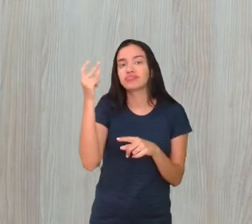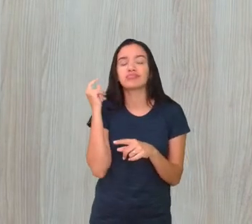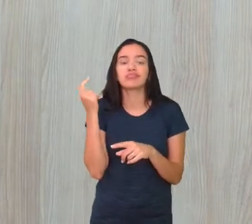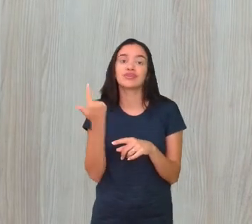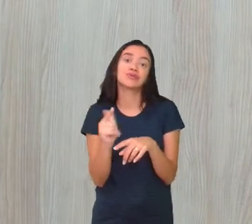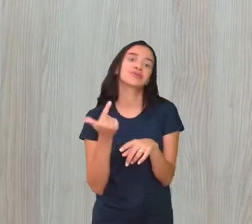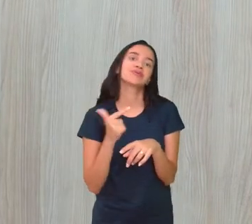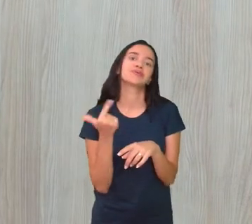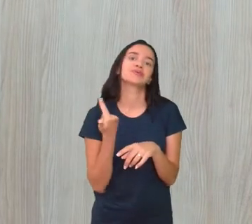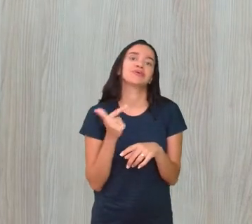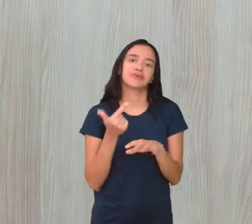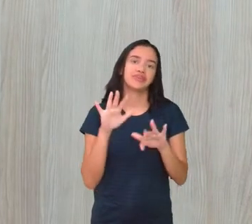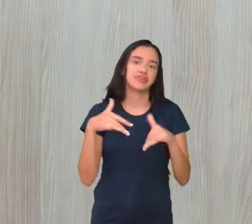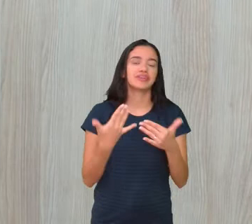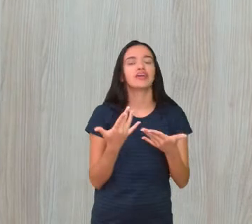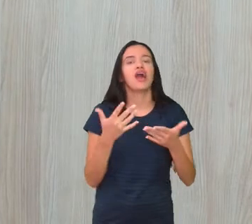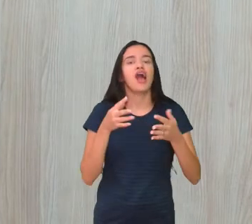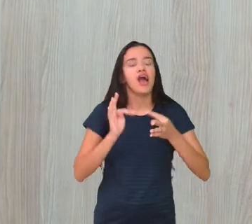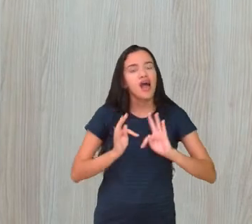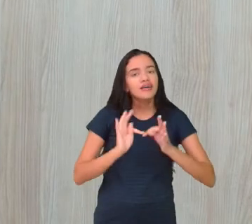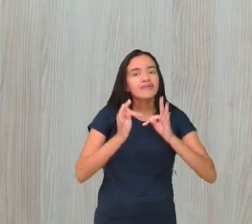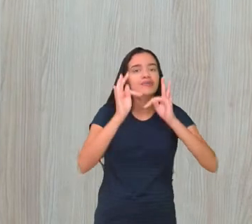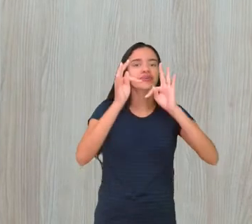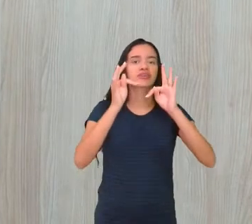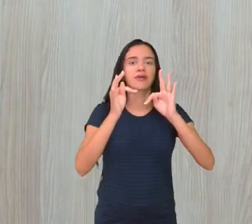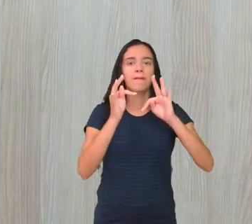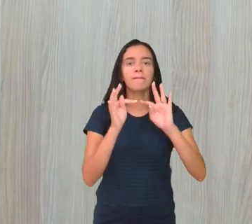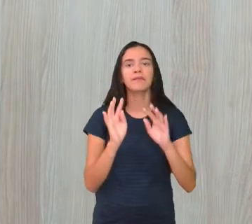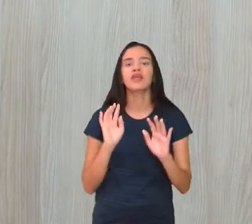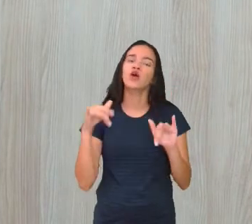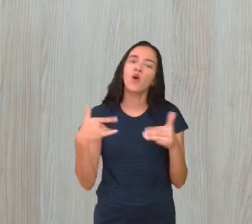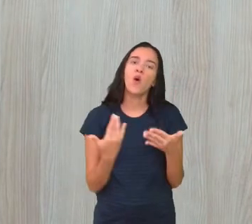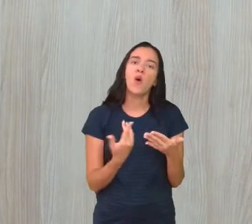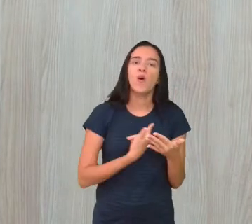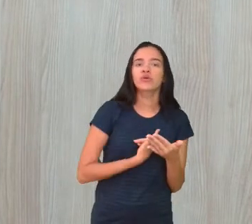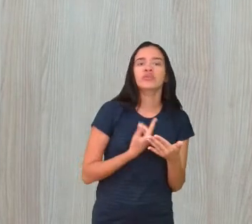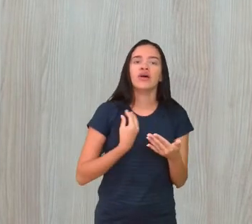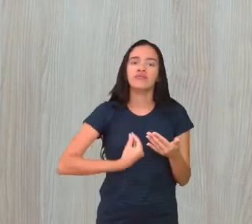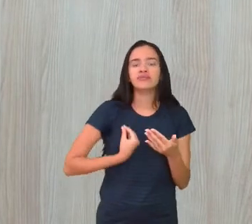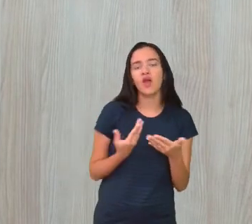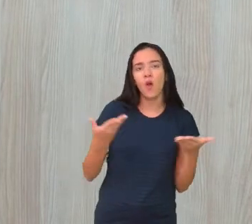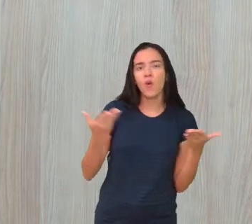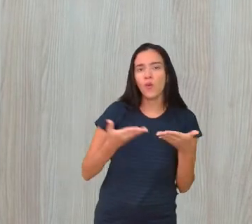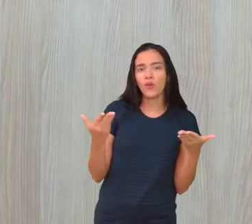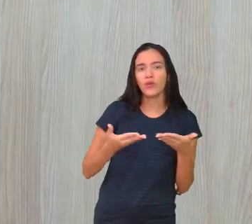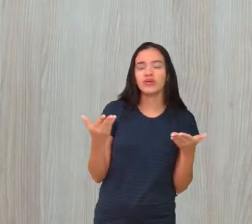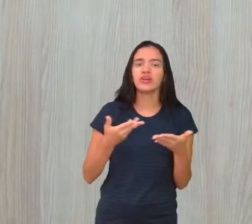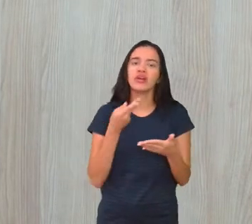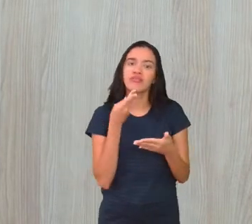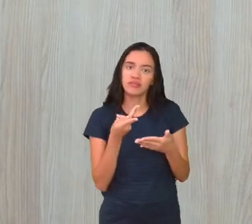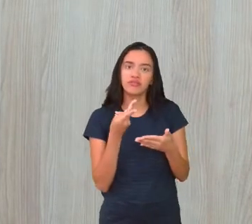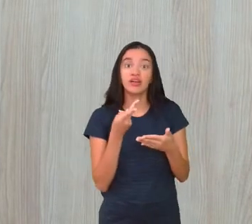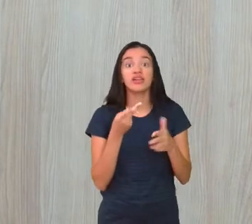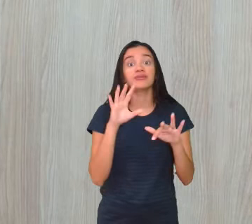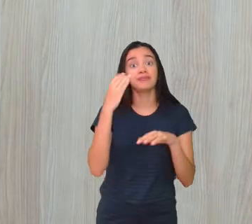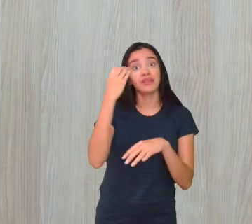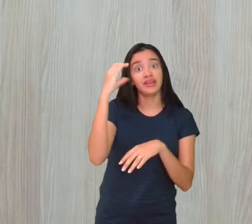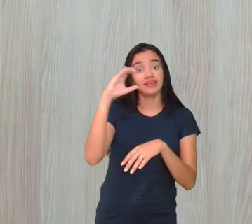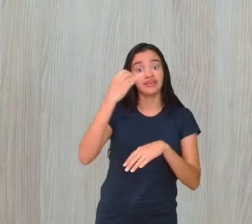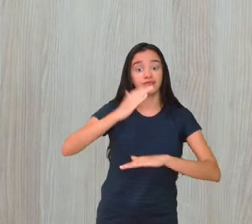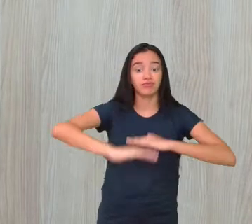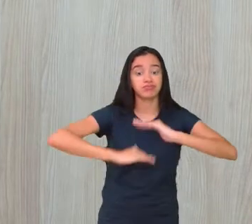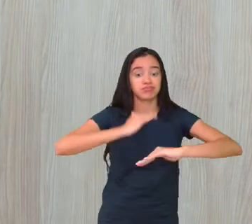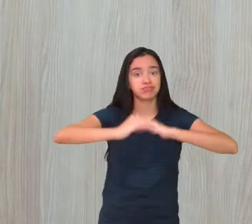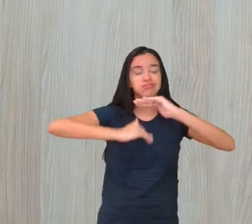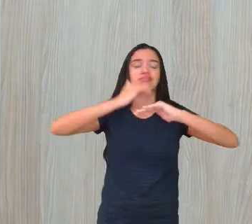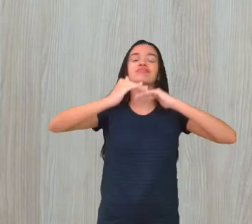nenhum aparato técnico, tecnológico como a gente vivencia hoje, né? Como a gente estava falando, a ciência já evoluiu